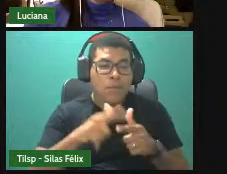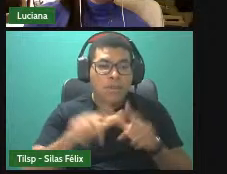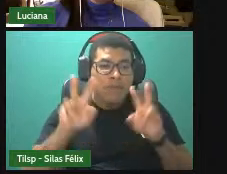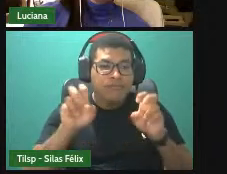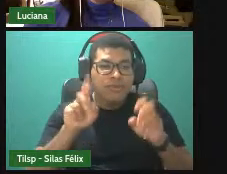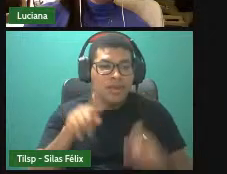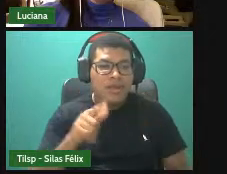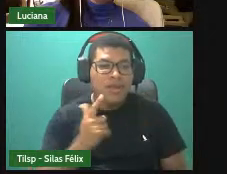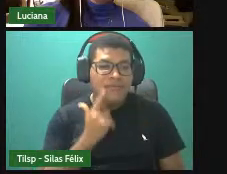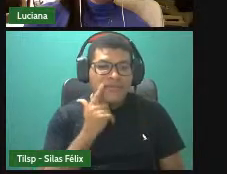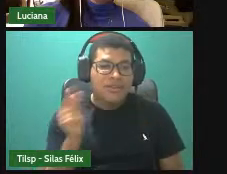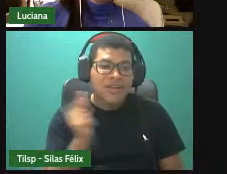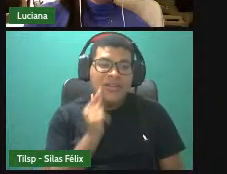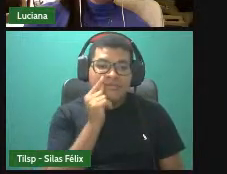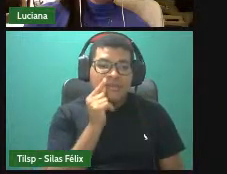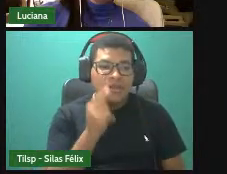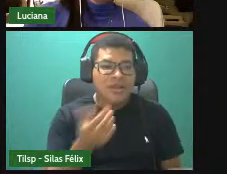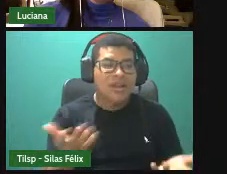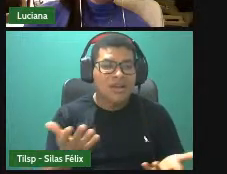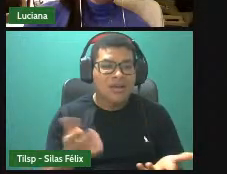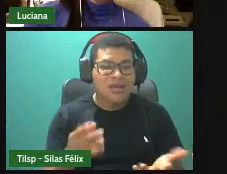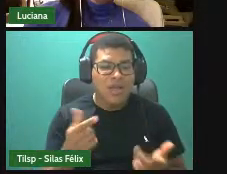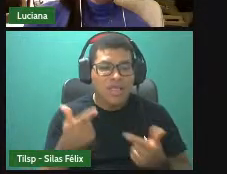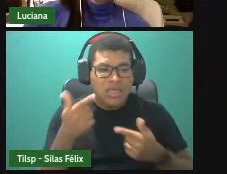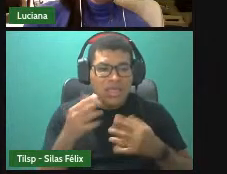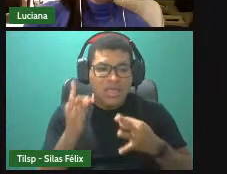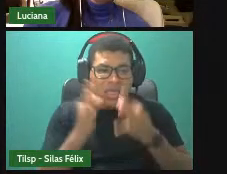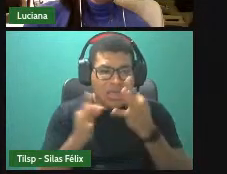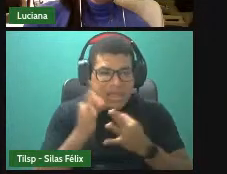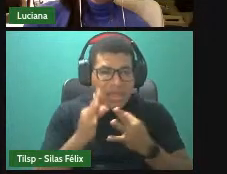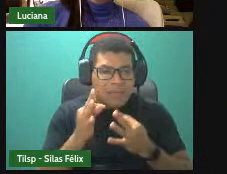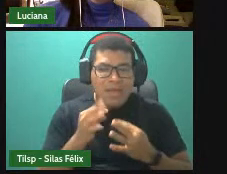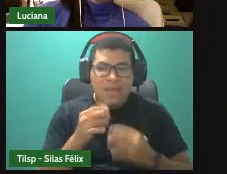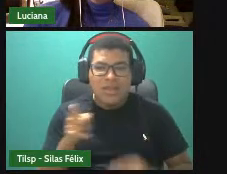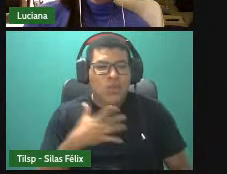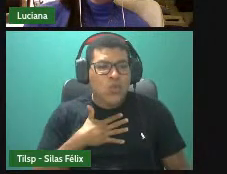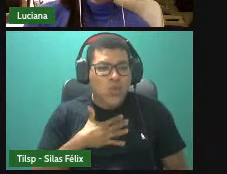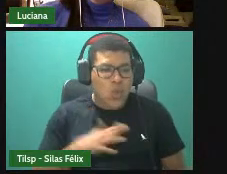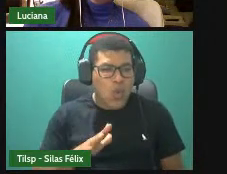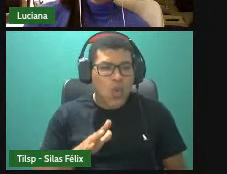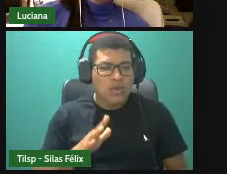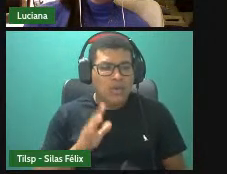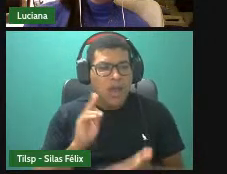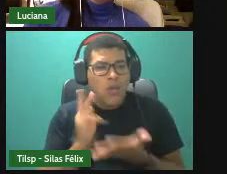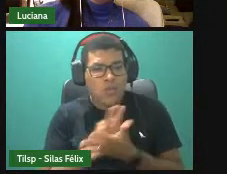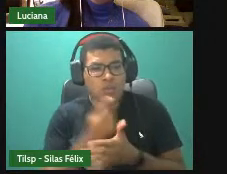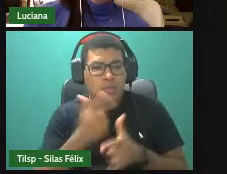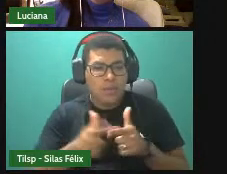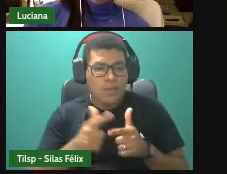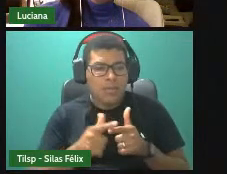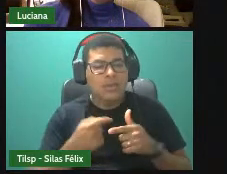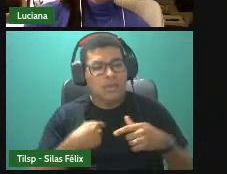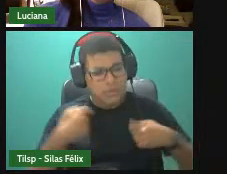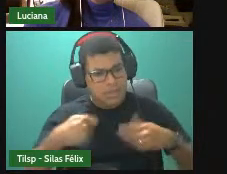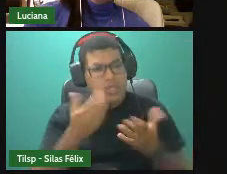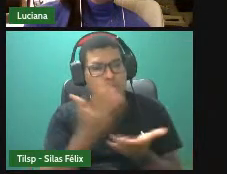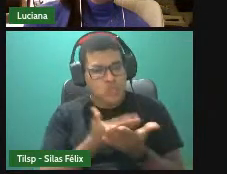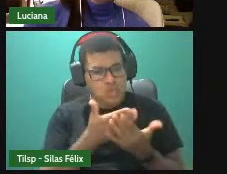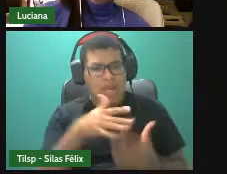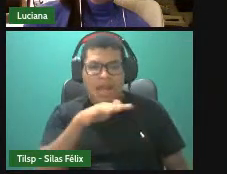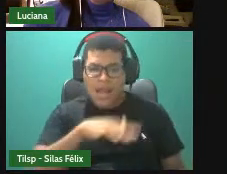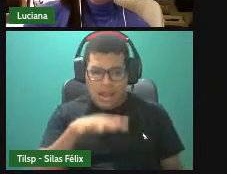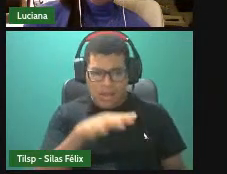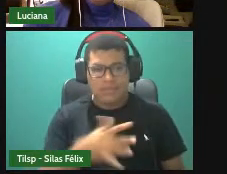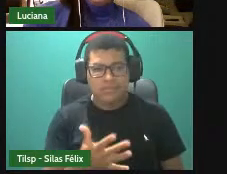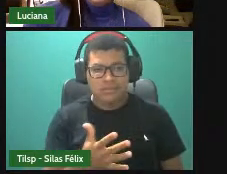um tratamento, o tratamento não ficou a contento. Eu vou ter que estudar essa área. Ah, mas se for um problema